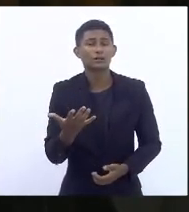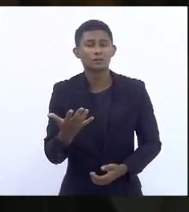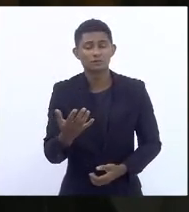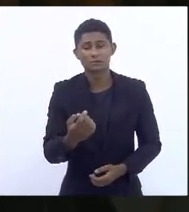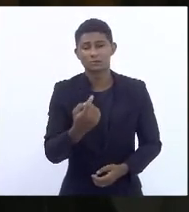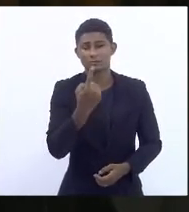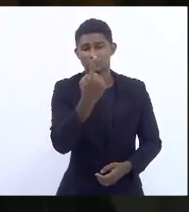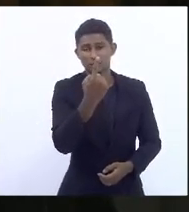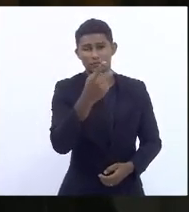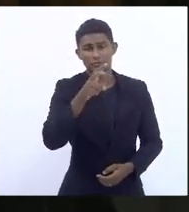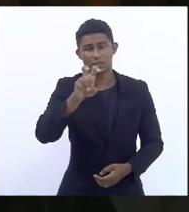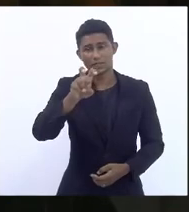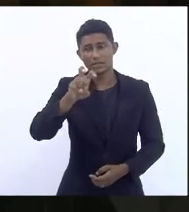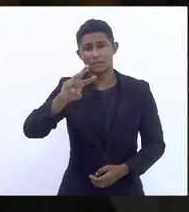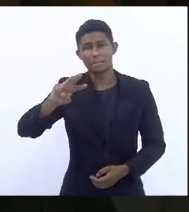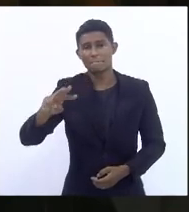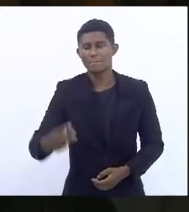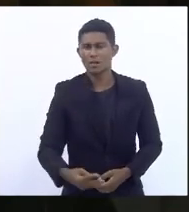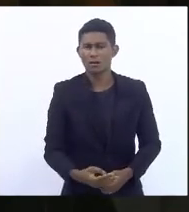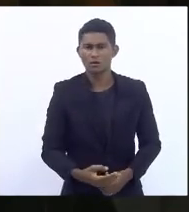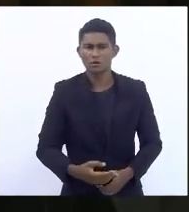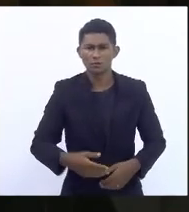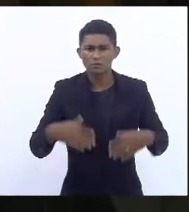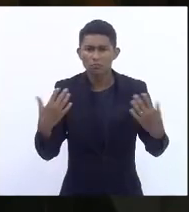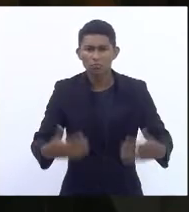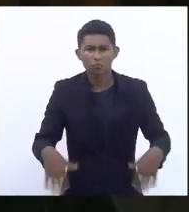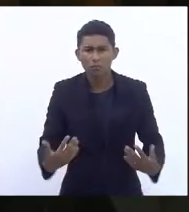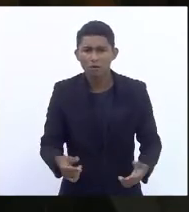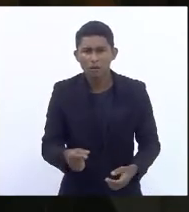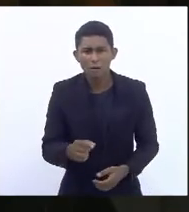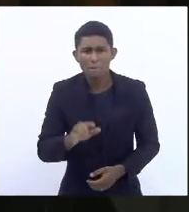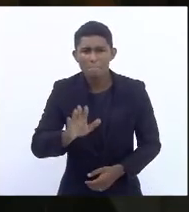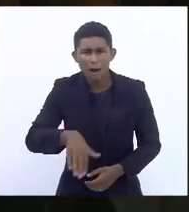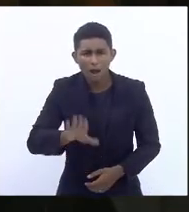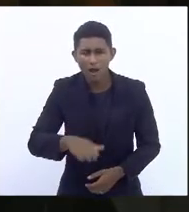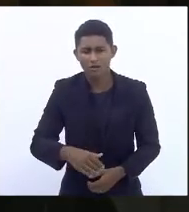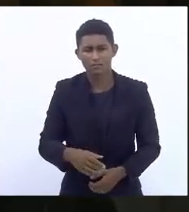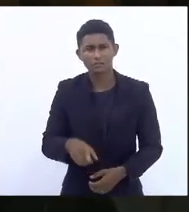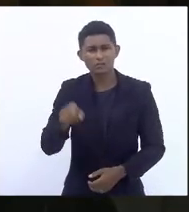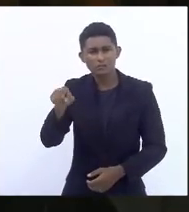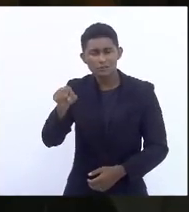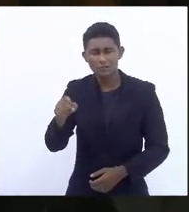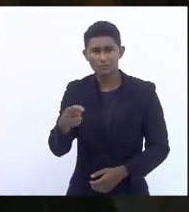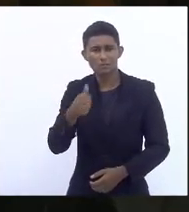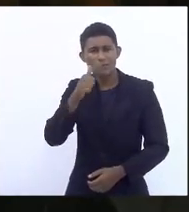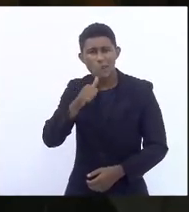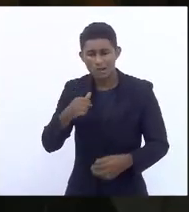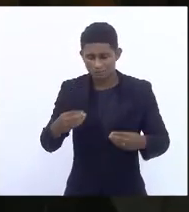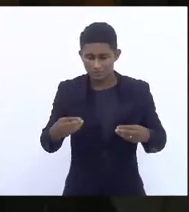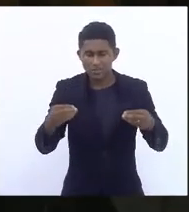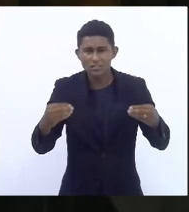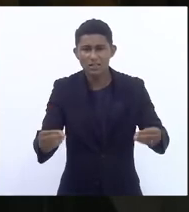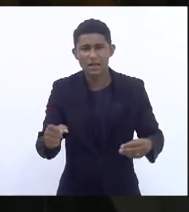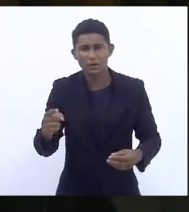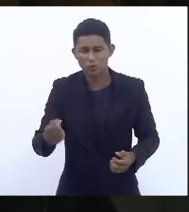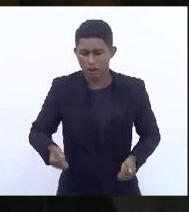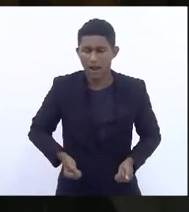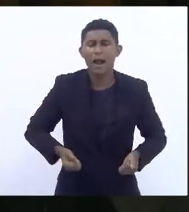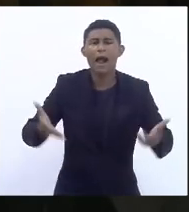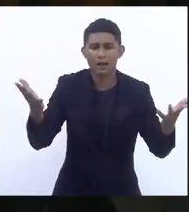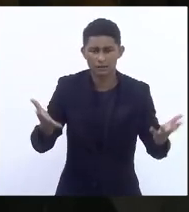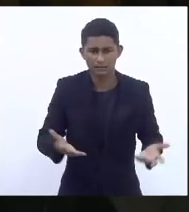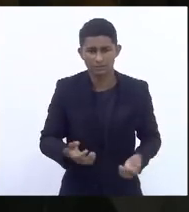milhões. Estou falando do orçamento federal. O Ministério da Mulher não chegou a gastar 15